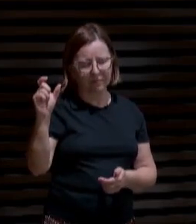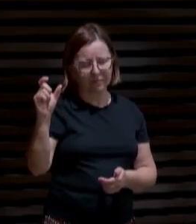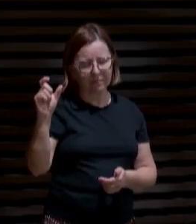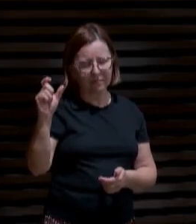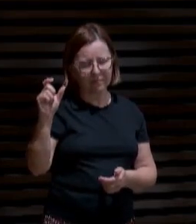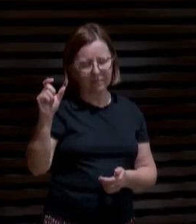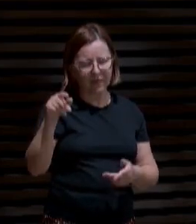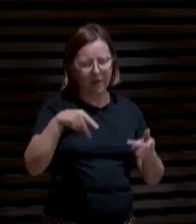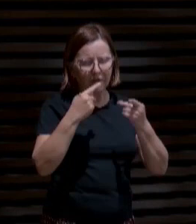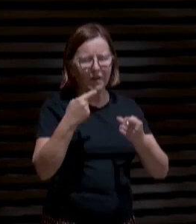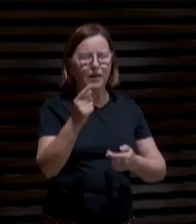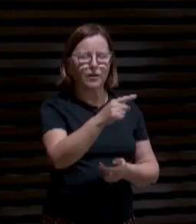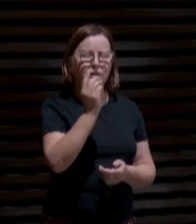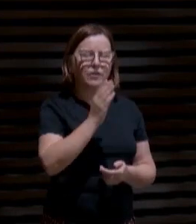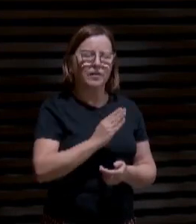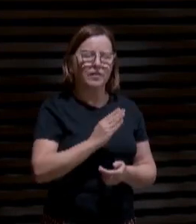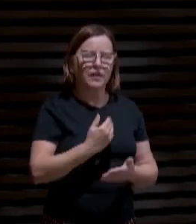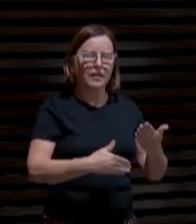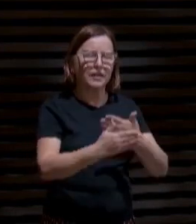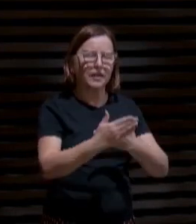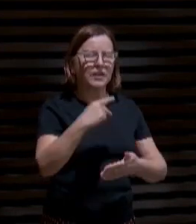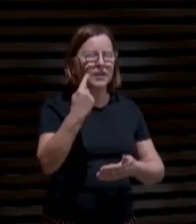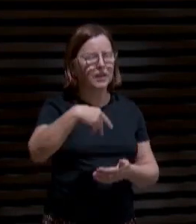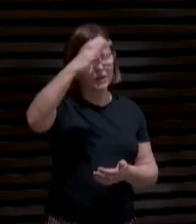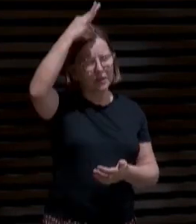Fala aos nossos corações pelo Teu Espírito